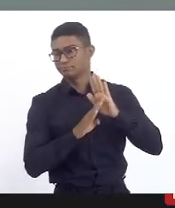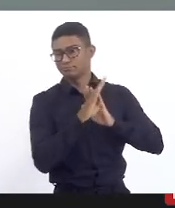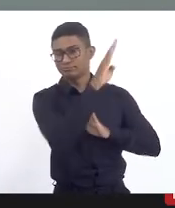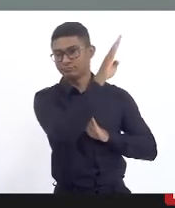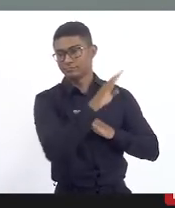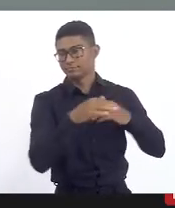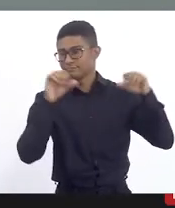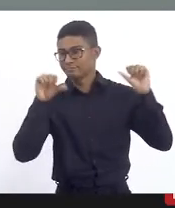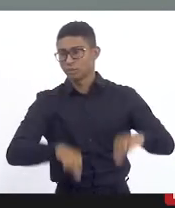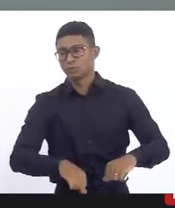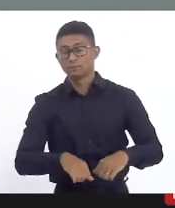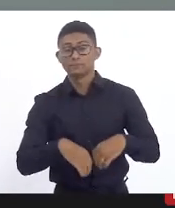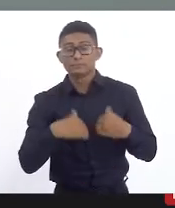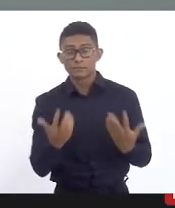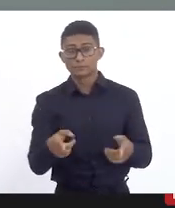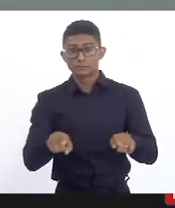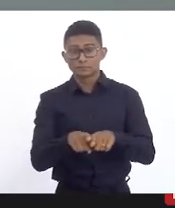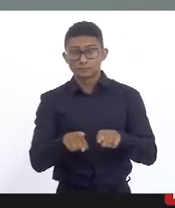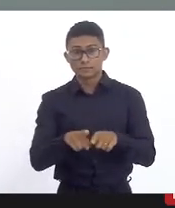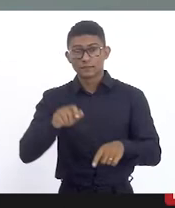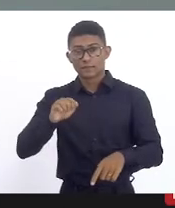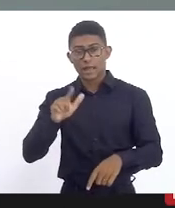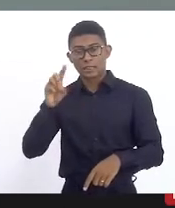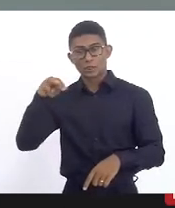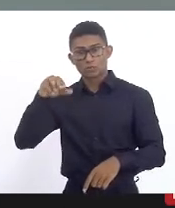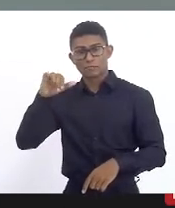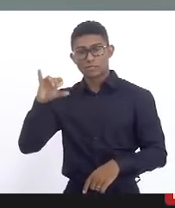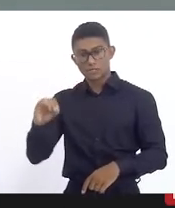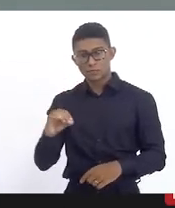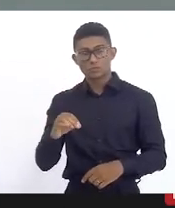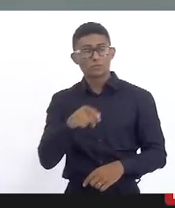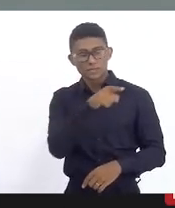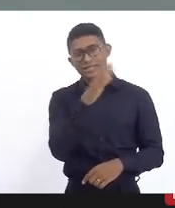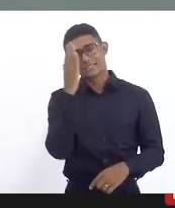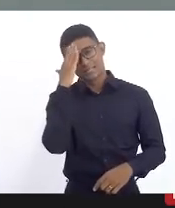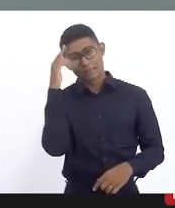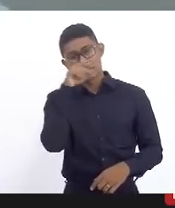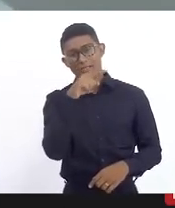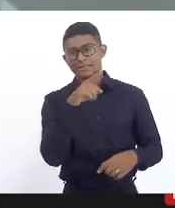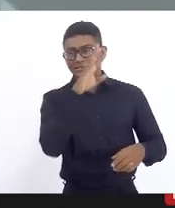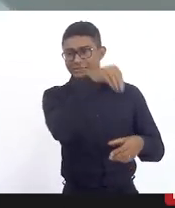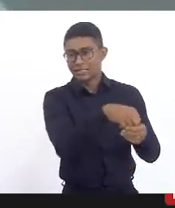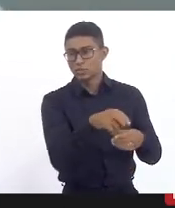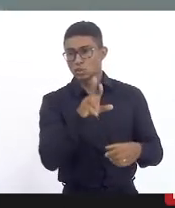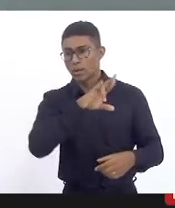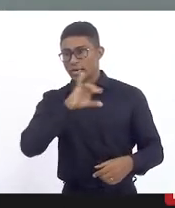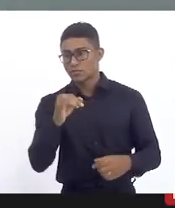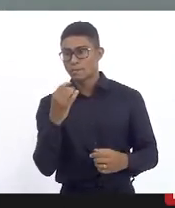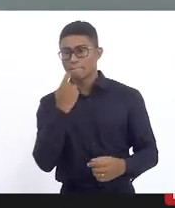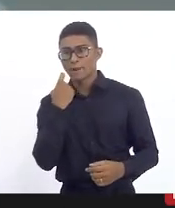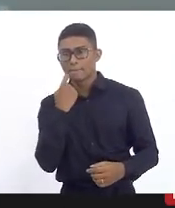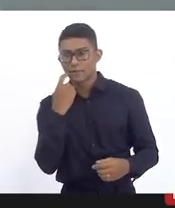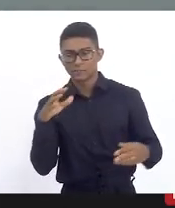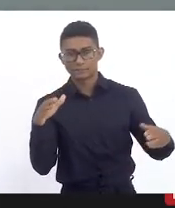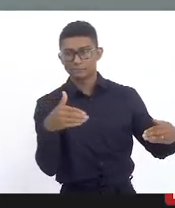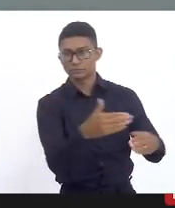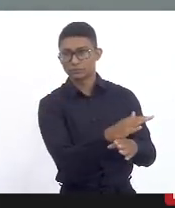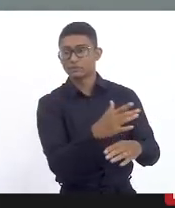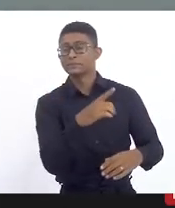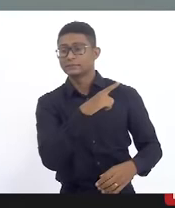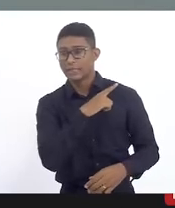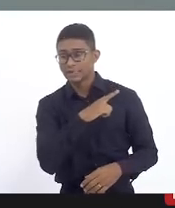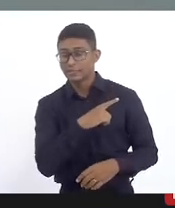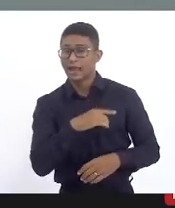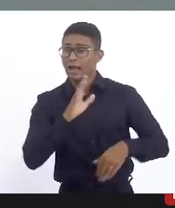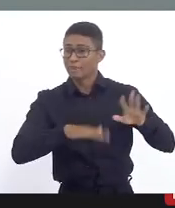também captado pela cadeia alimentar. Vocês sabem que tem peixe na Lagoa do Guandu, você tem toda uma cadeia alimentar, e nos próprios rios também